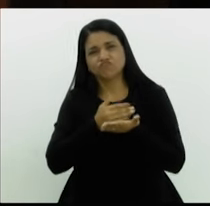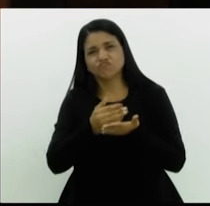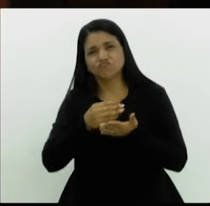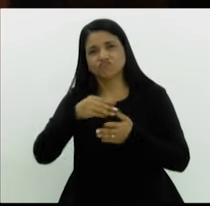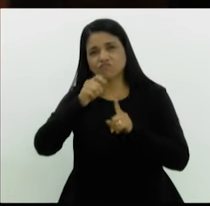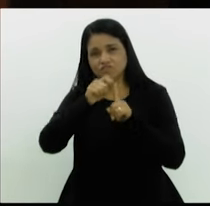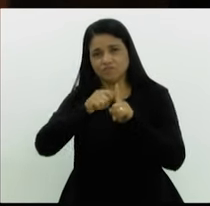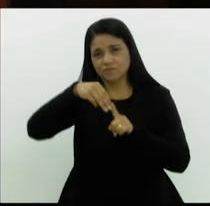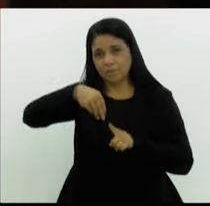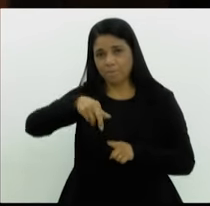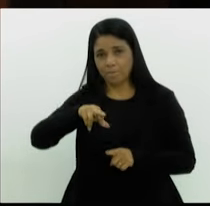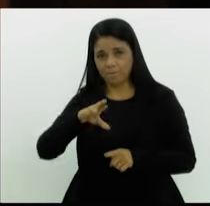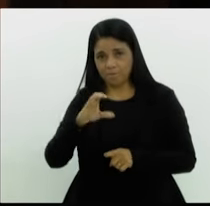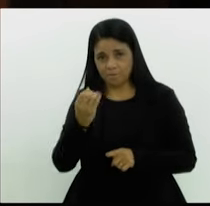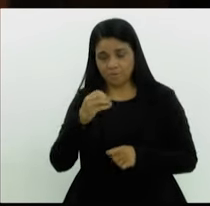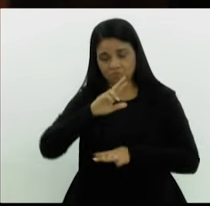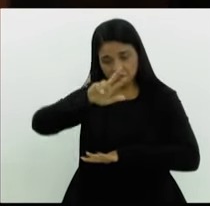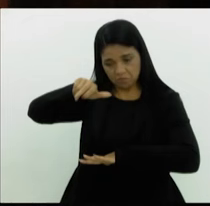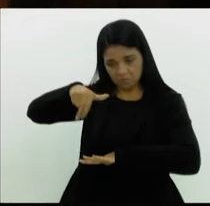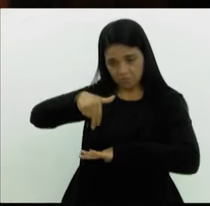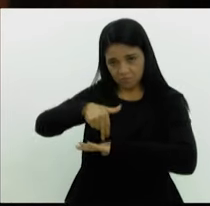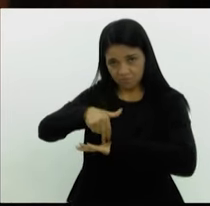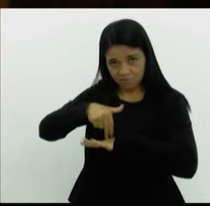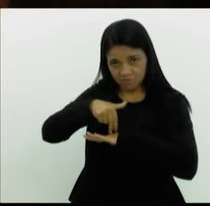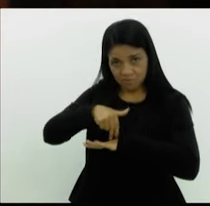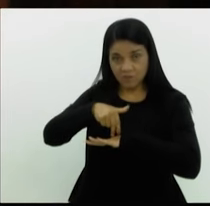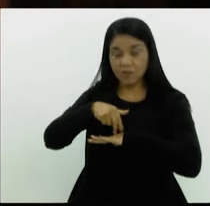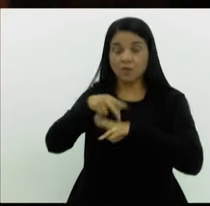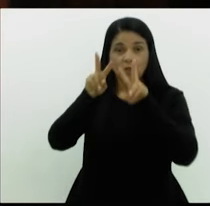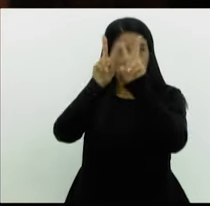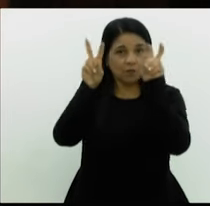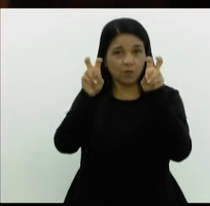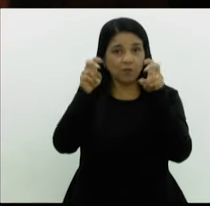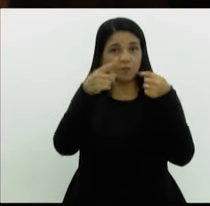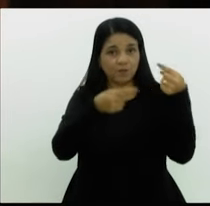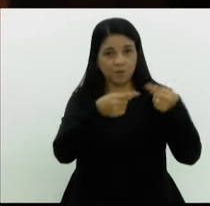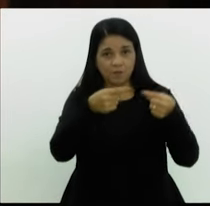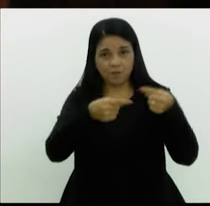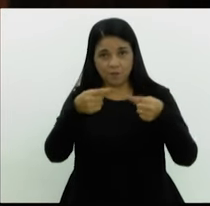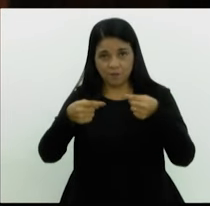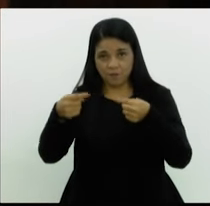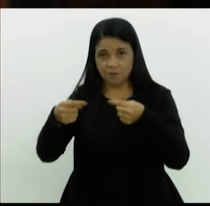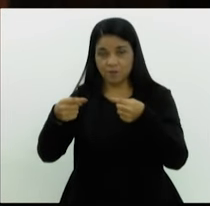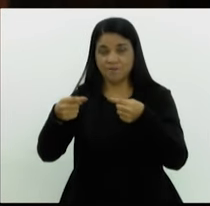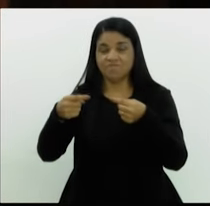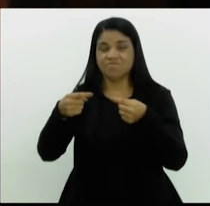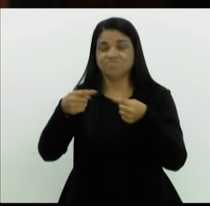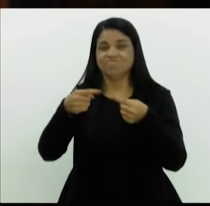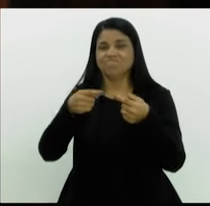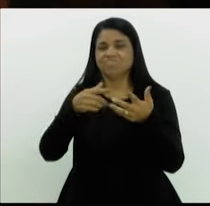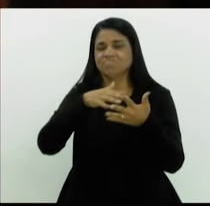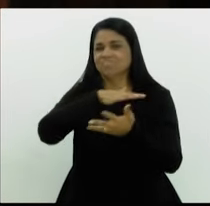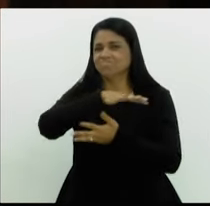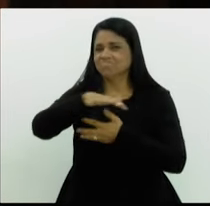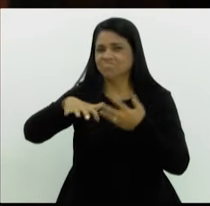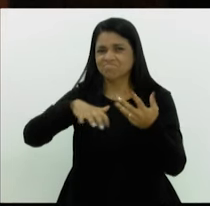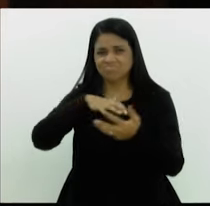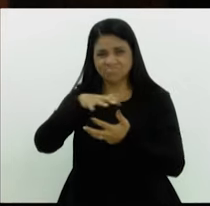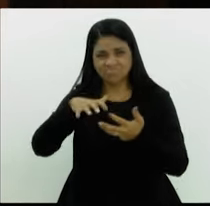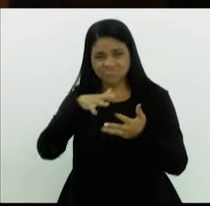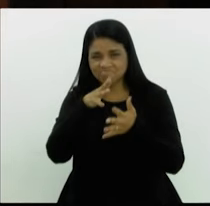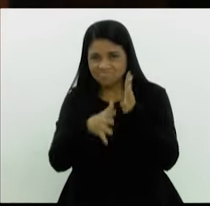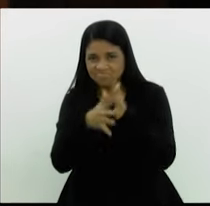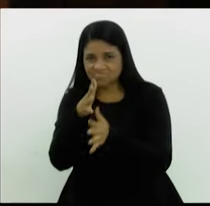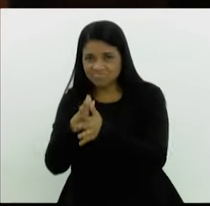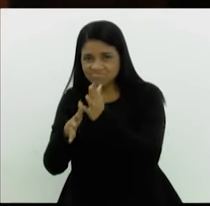aqui nessa tribuna para falar a respeito da situação caótica, em especial